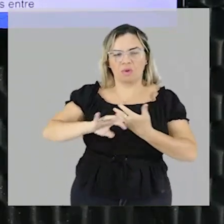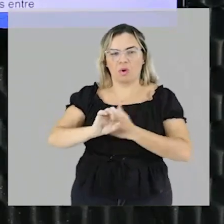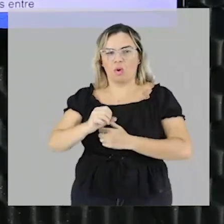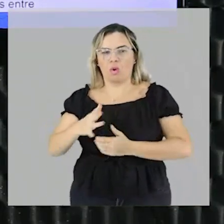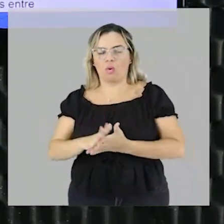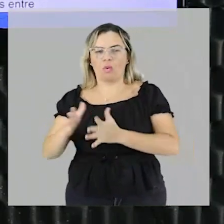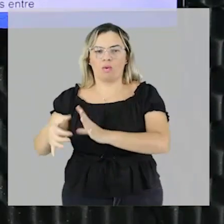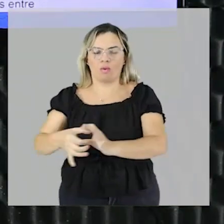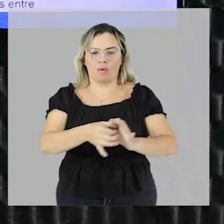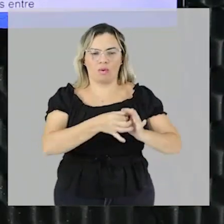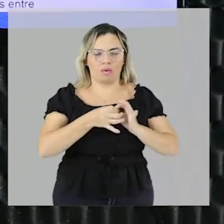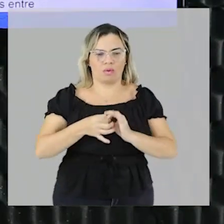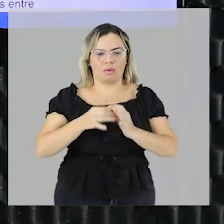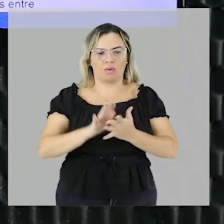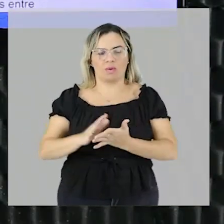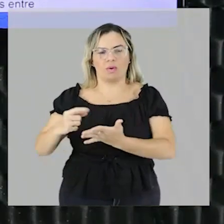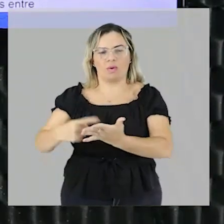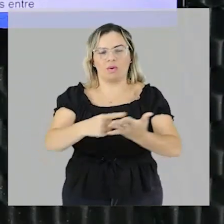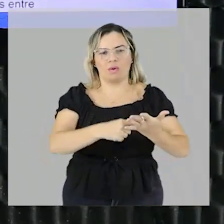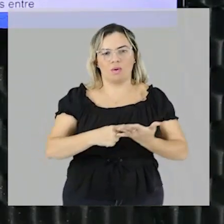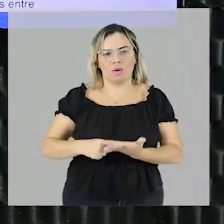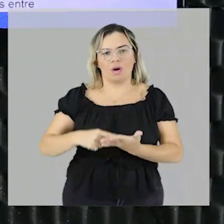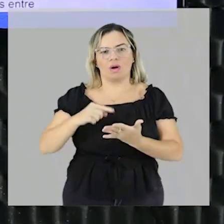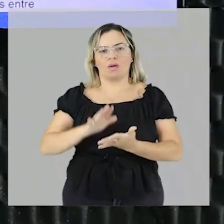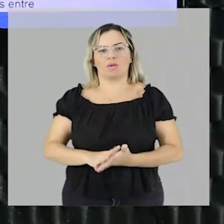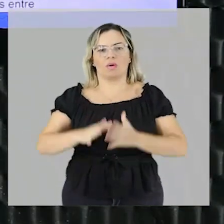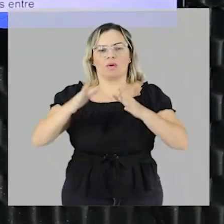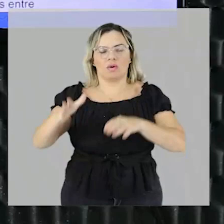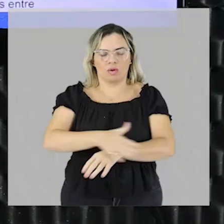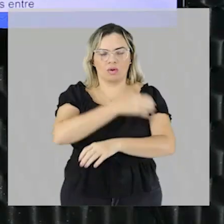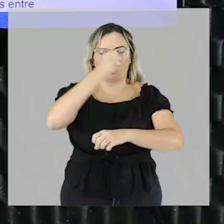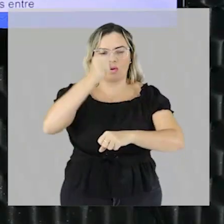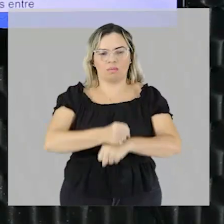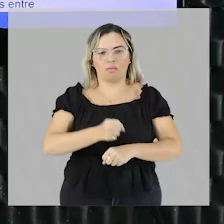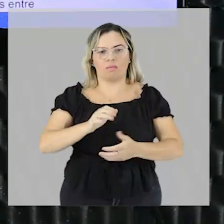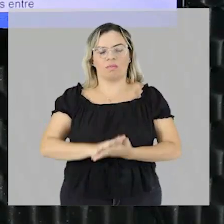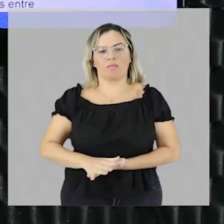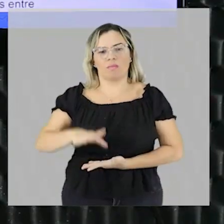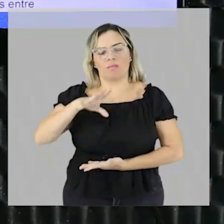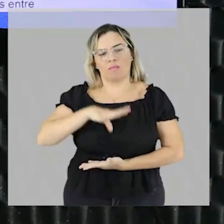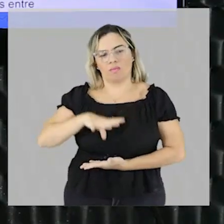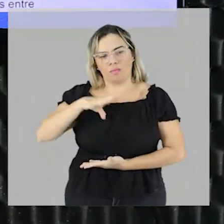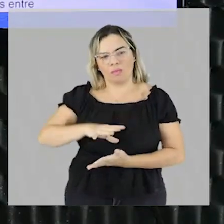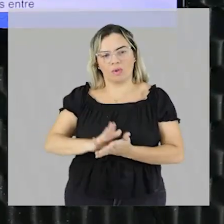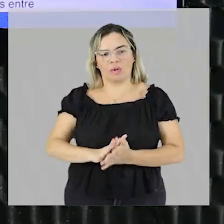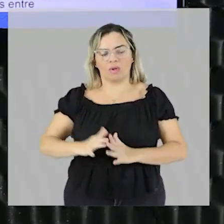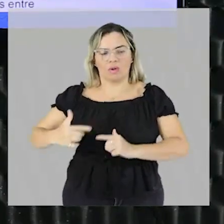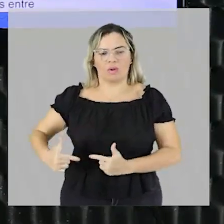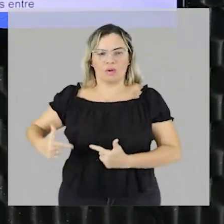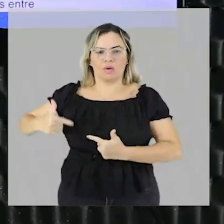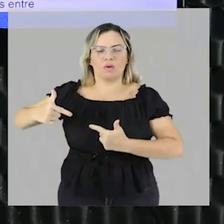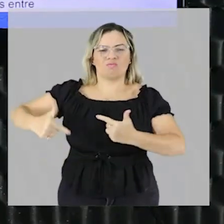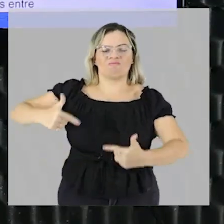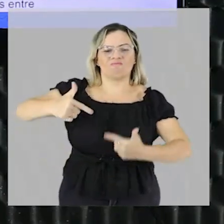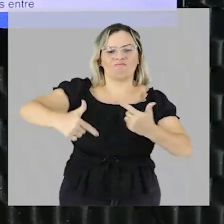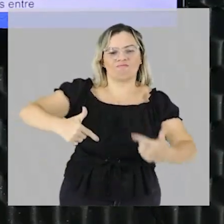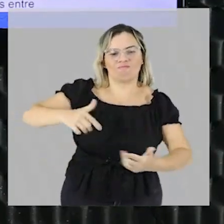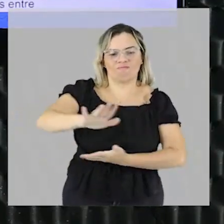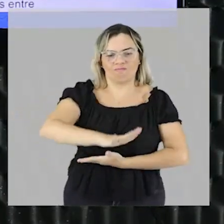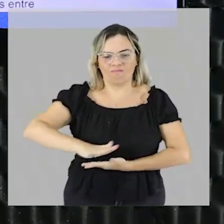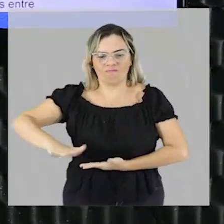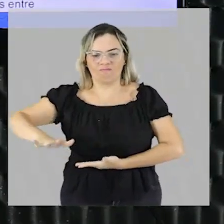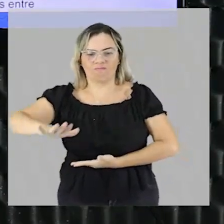rupturas do chamado Pacto Colonial Português, lutas contra setores desse pacto,